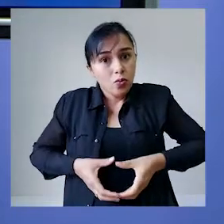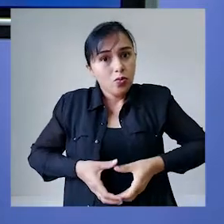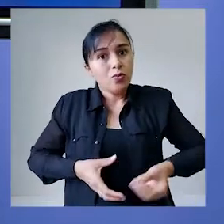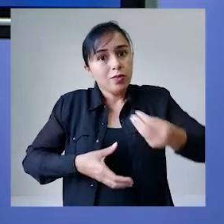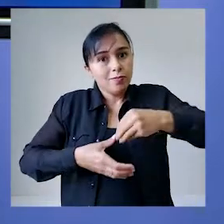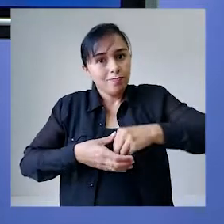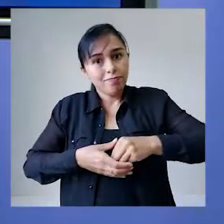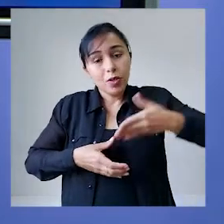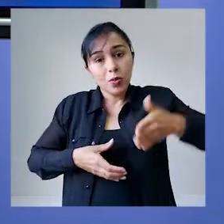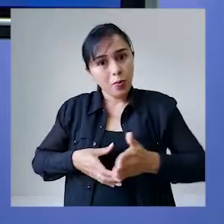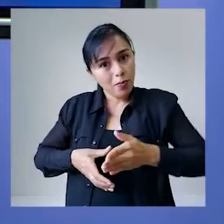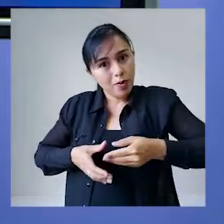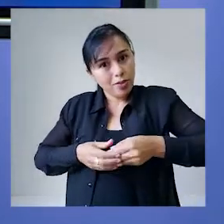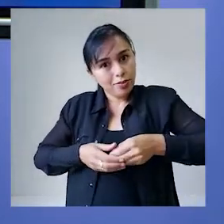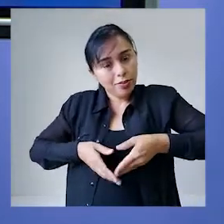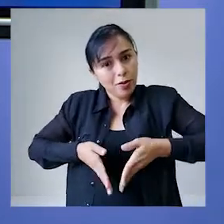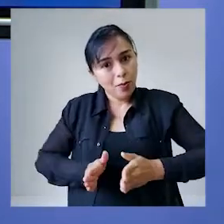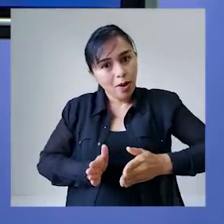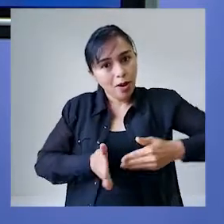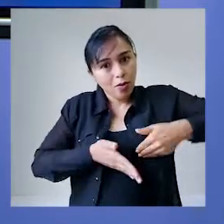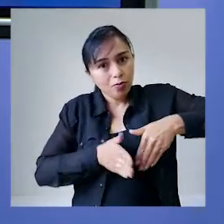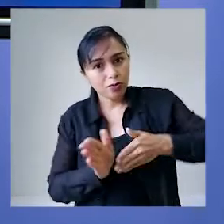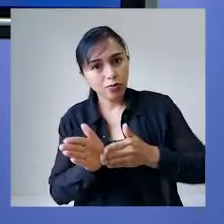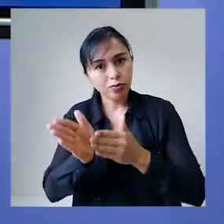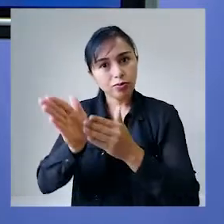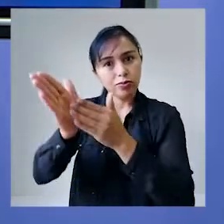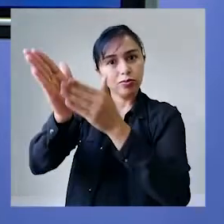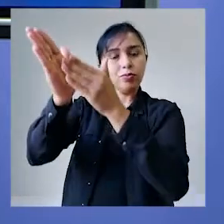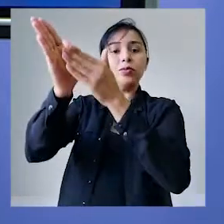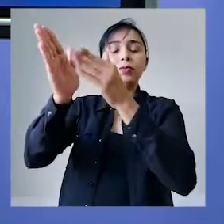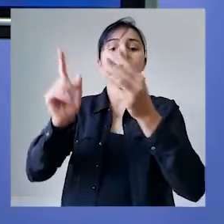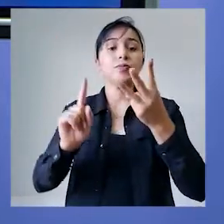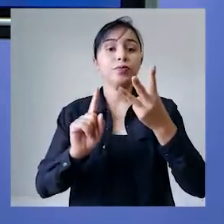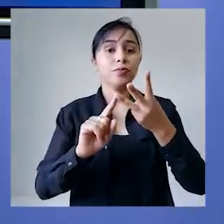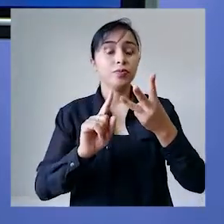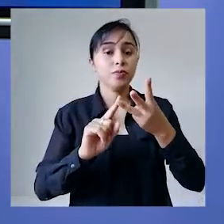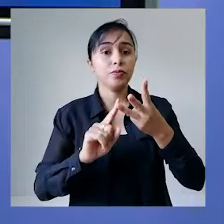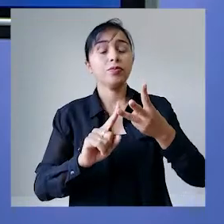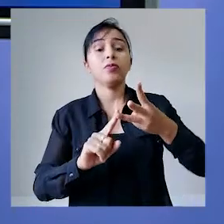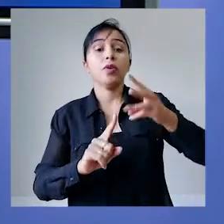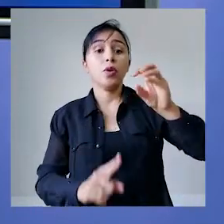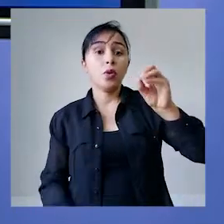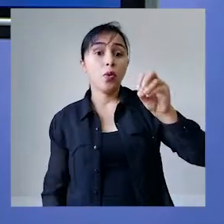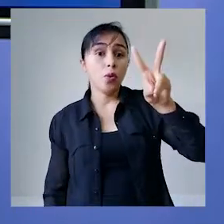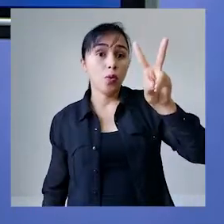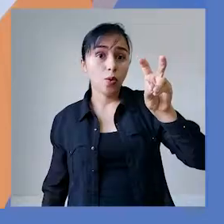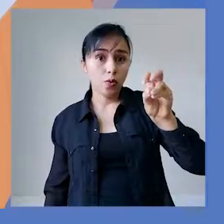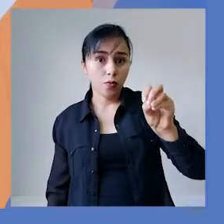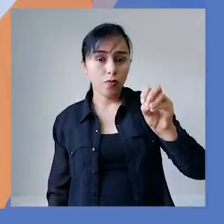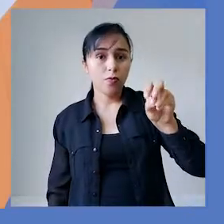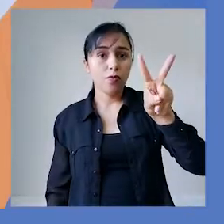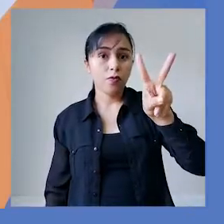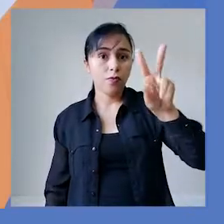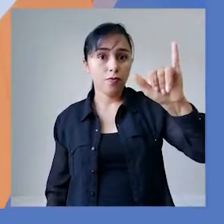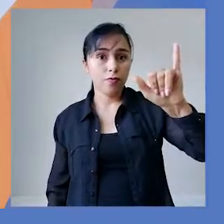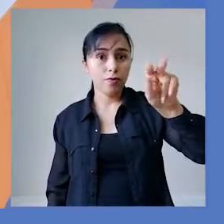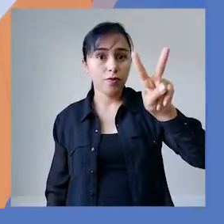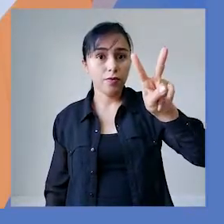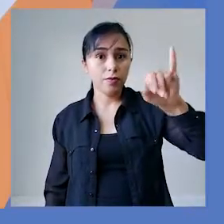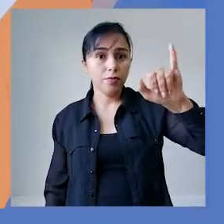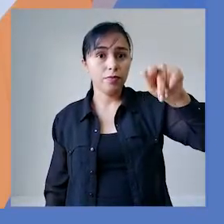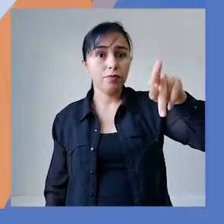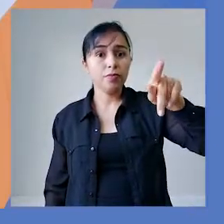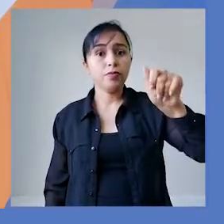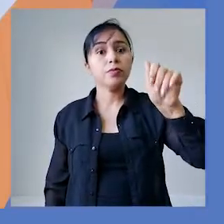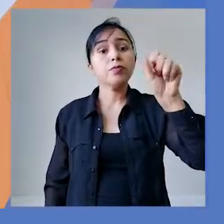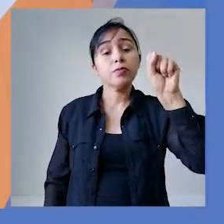mãe até o seu nascimento. E nós também temos as espécies ovovivíparas. Esse embrião ele se